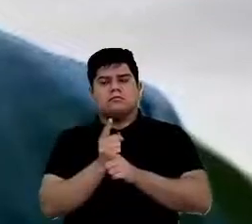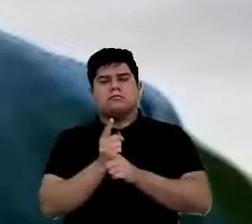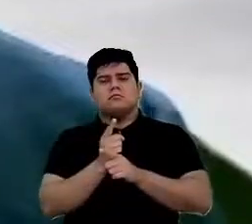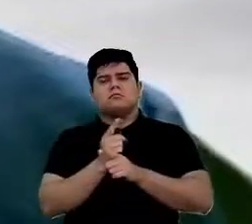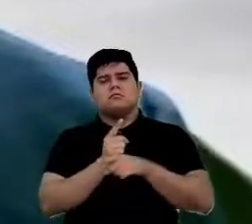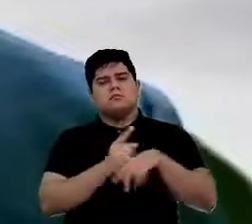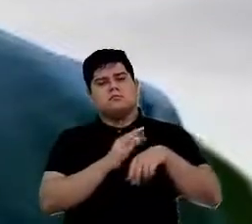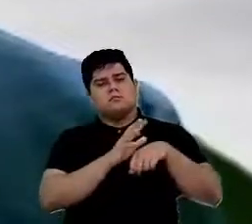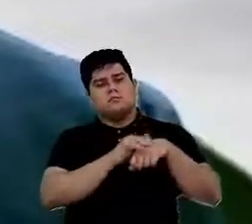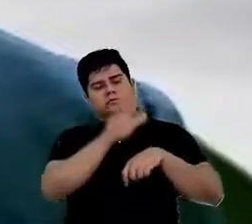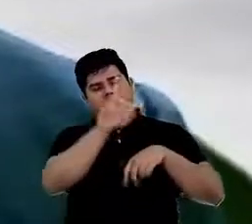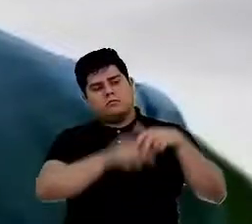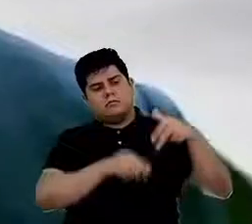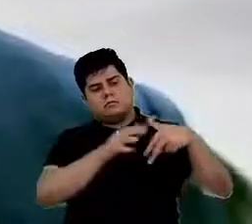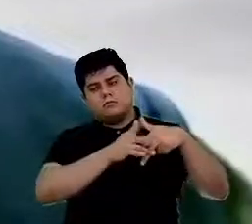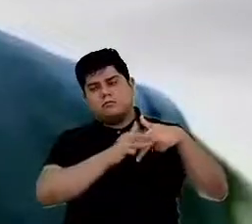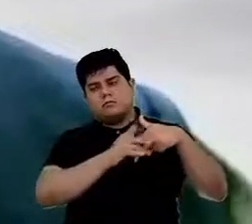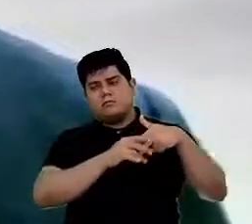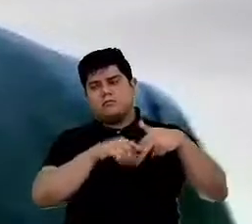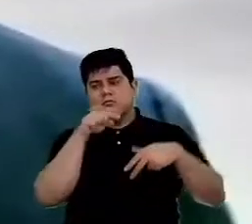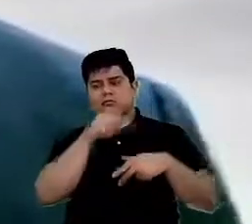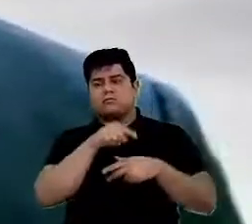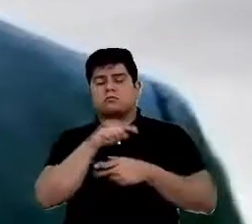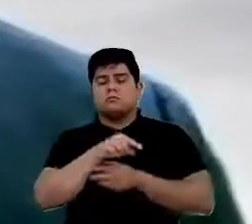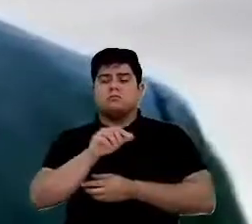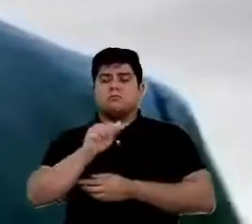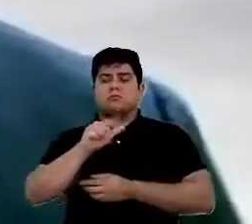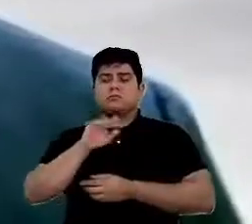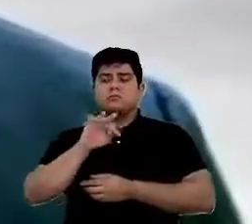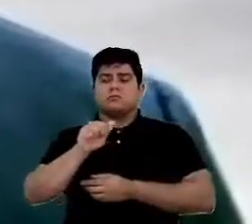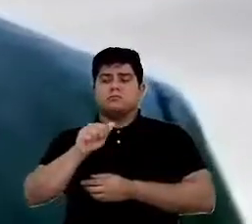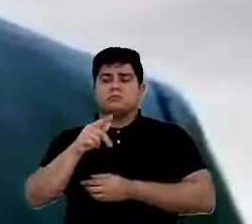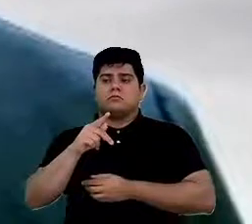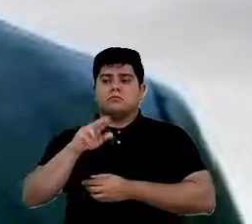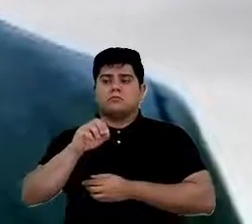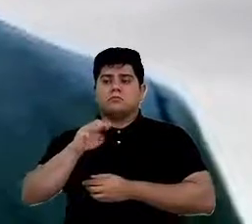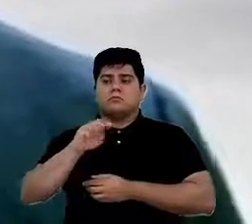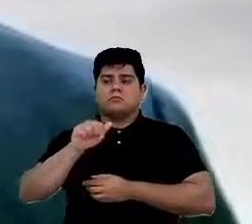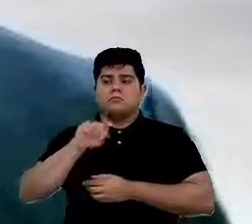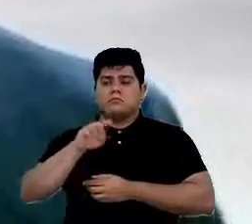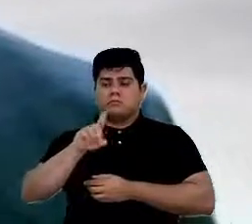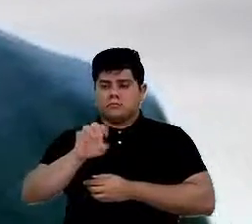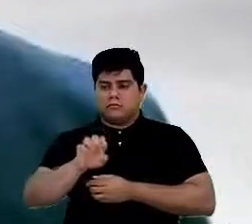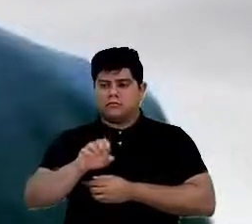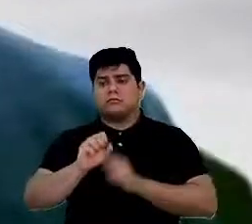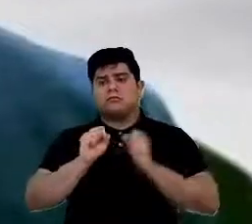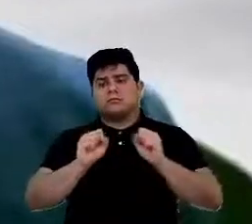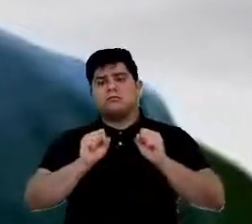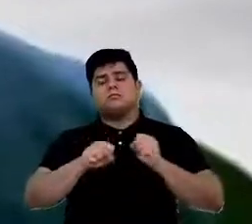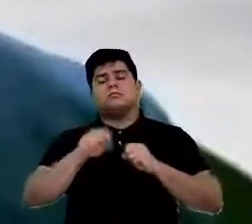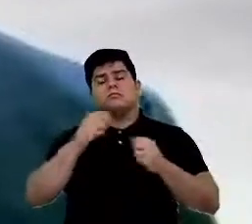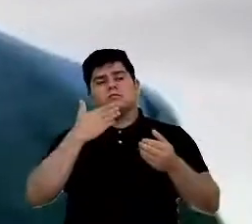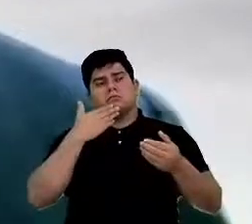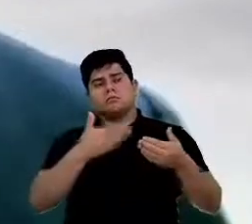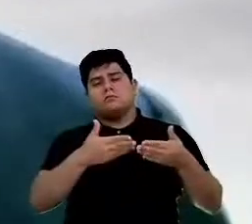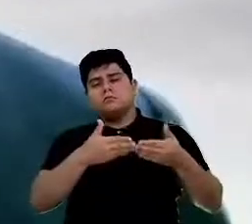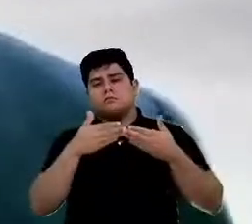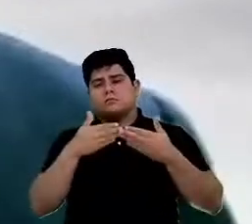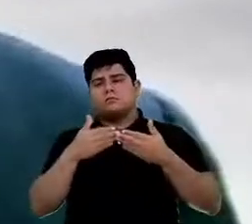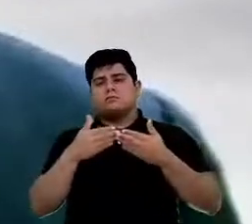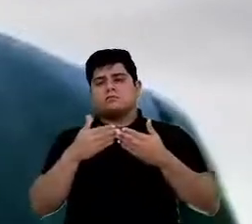no paciente, como você falou, de alta probabilidade, né? E ela pode ser solicitada até